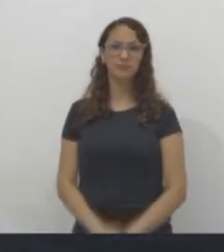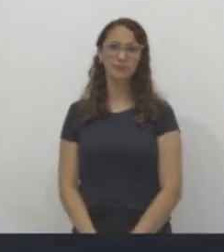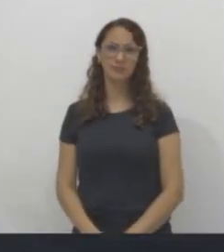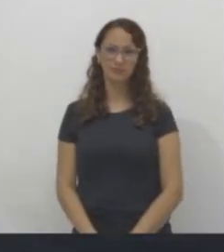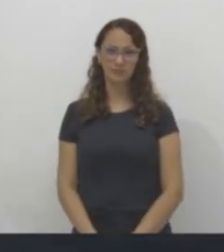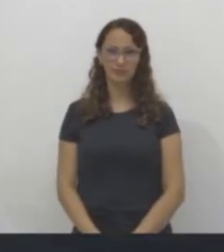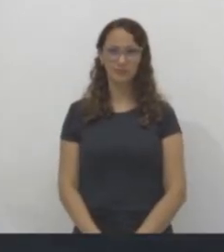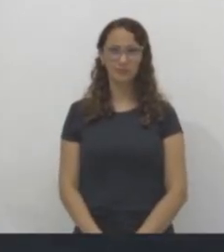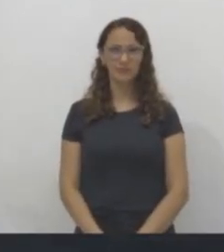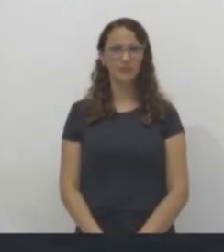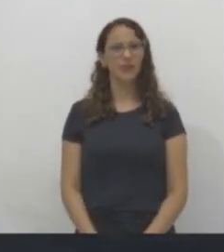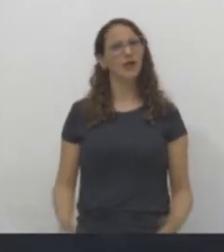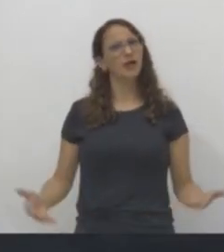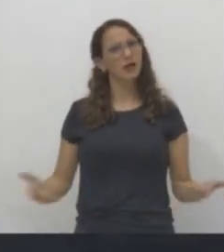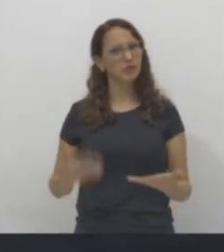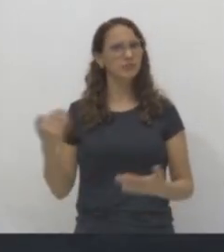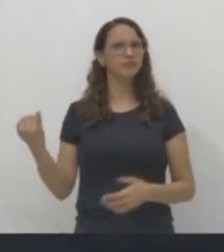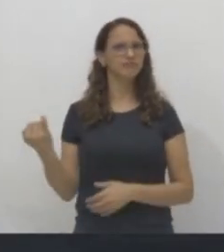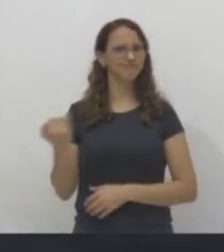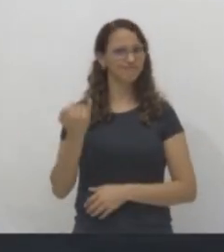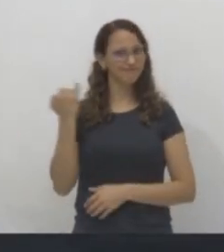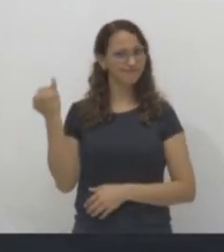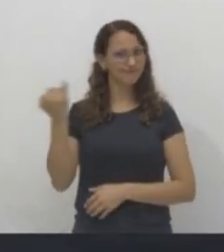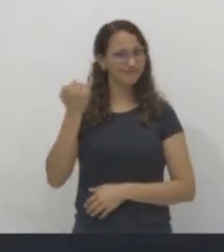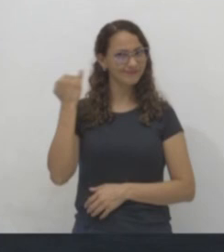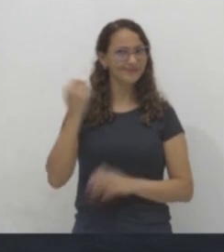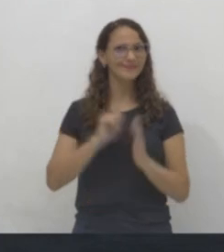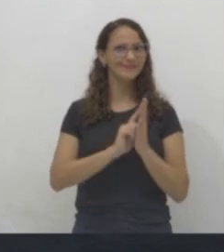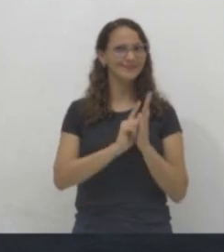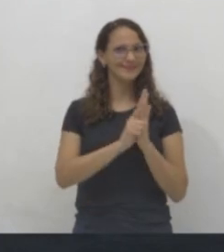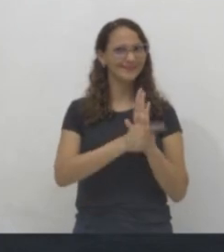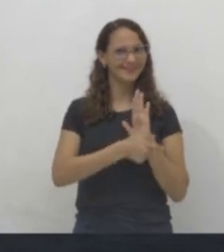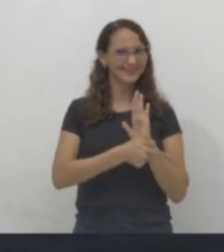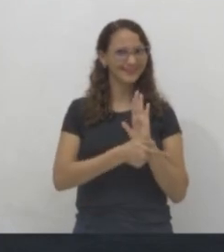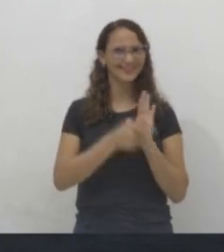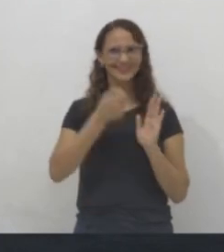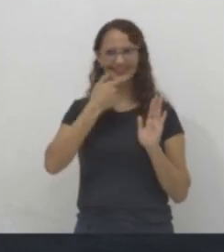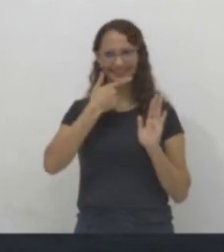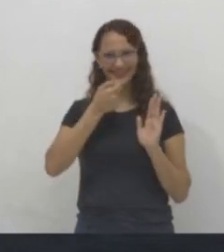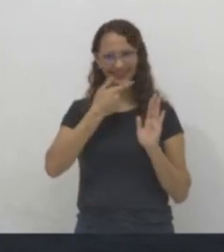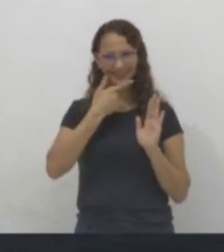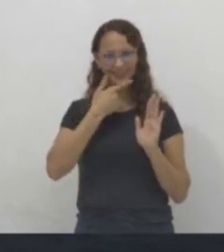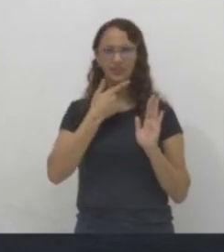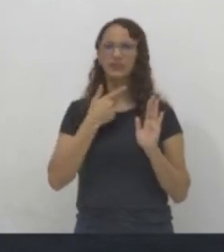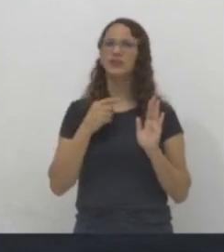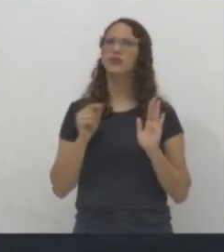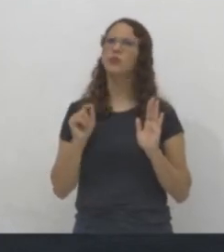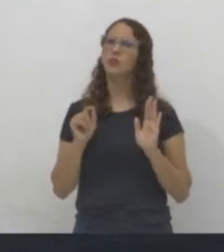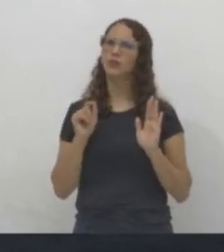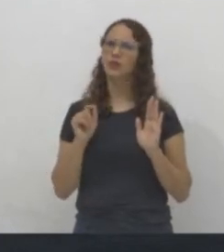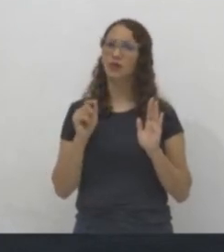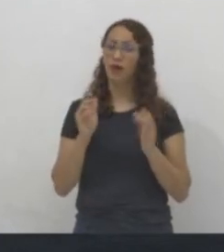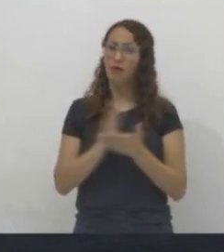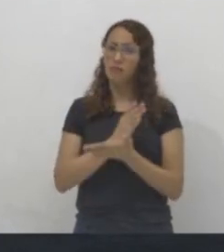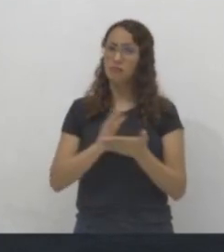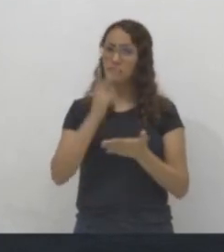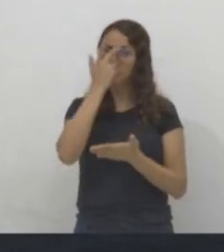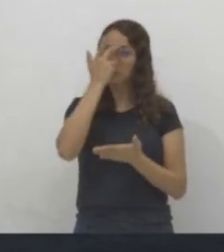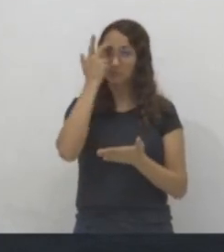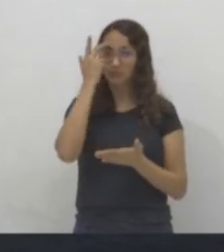gente, tem uma coisa muito importante sobre esse gênero. Muitas vezes as pessoas utilizam esse gênero